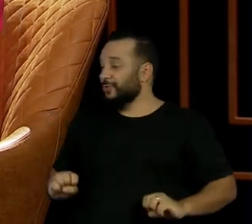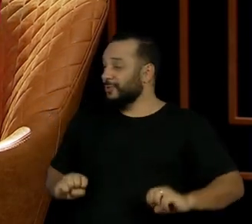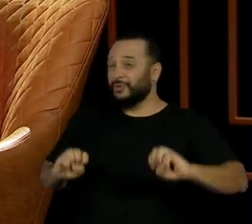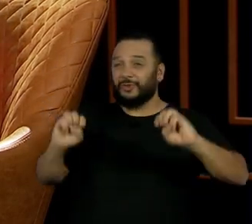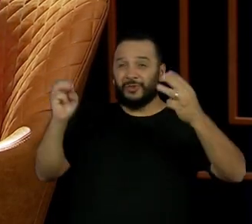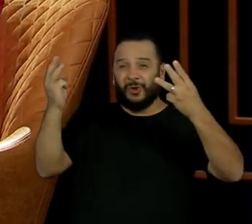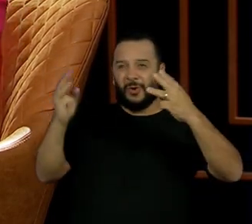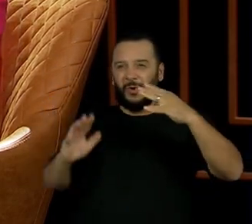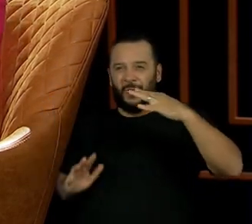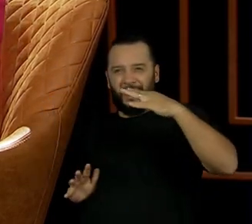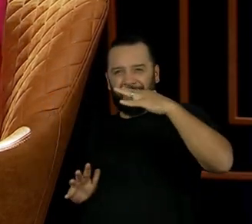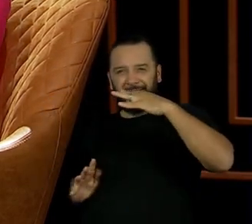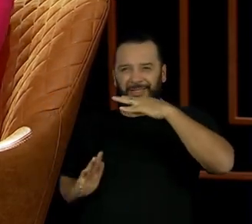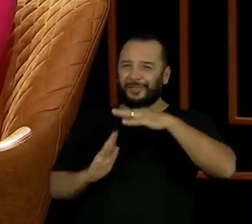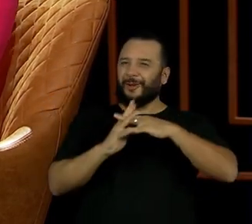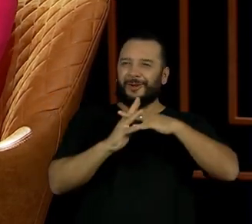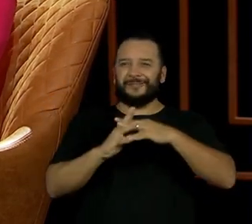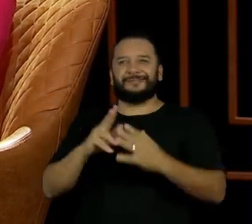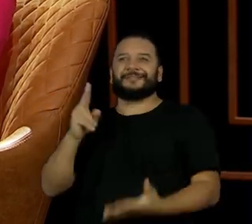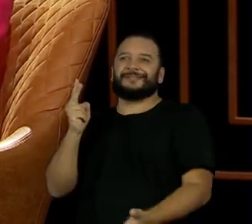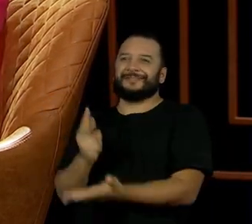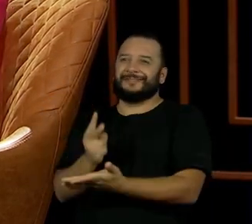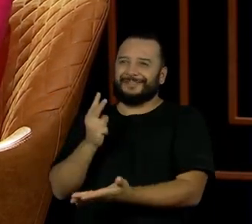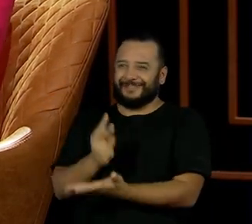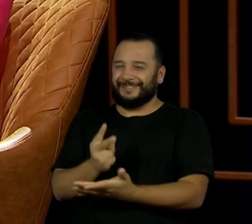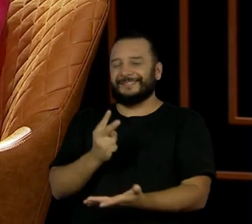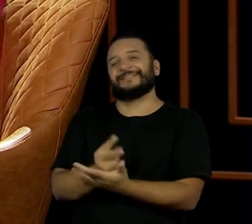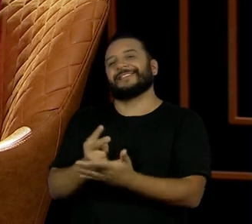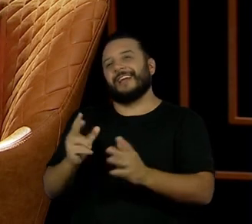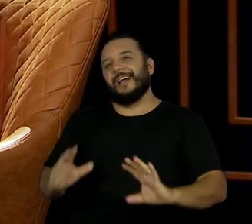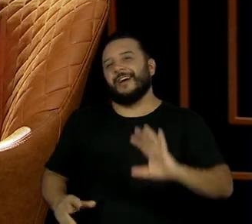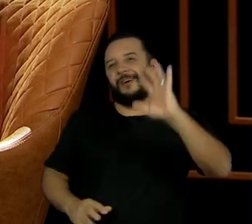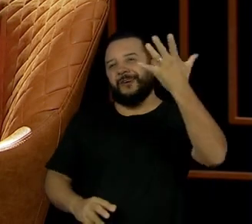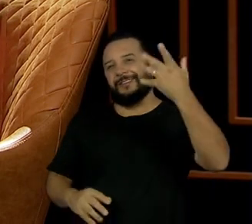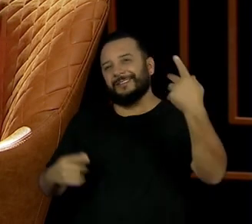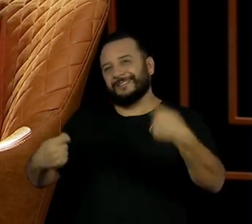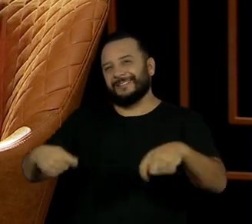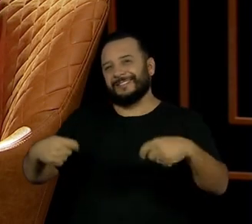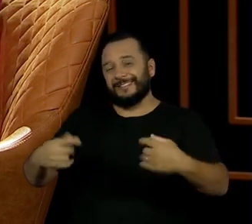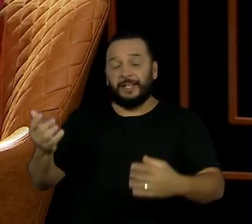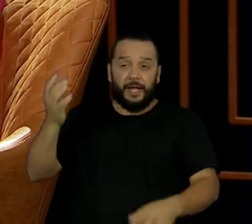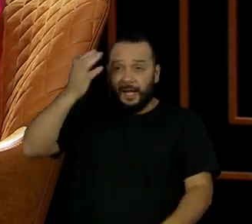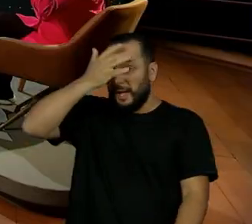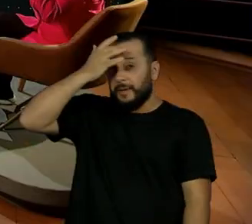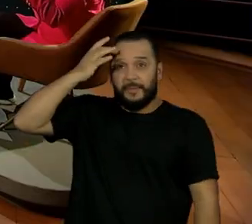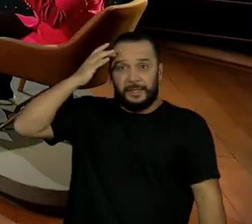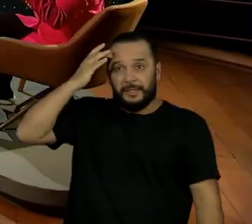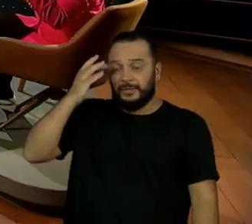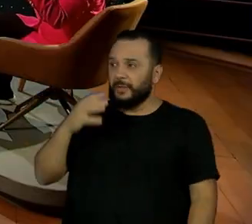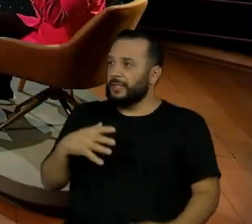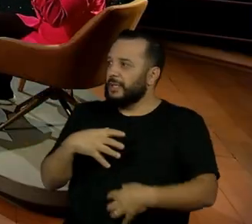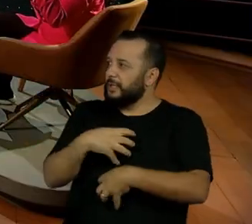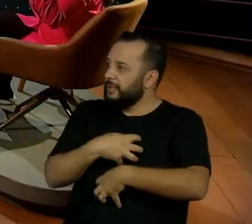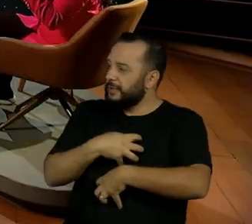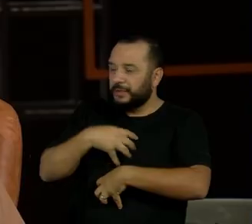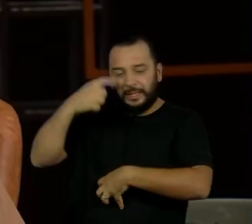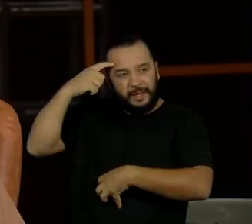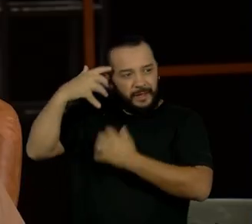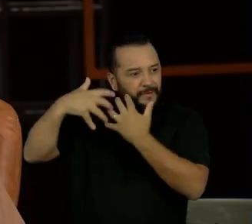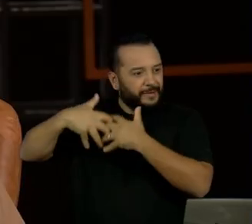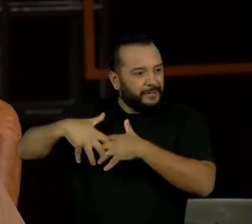a magia tem que acontecer e tem que ser uma coisa que a pessoa saia de lá refletindo